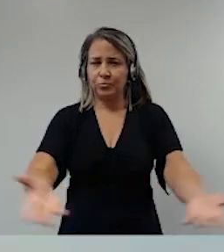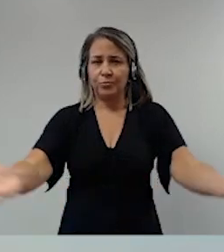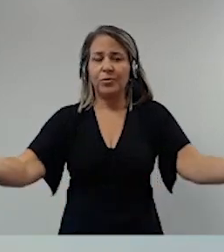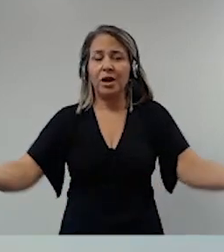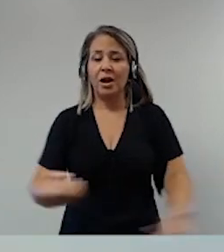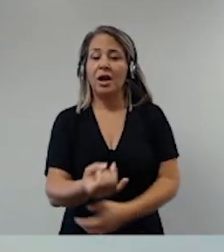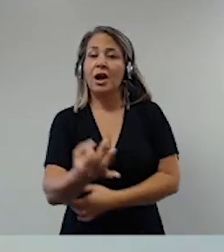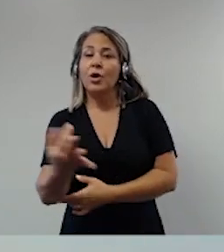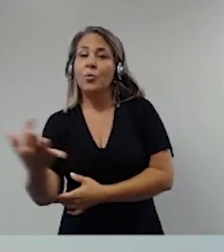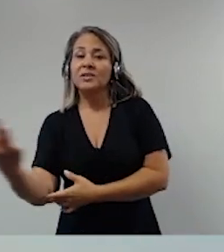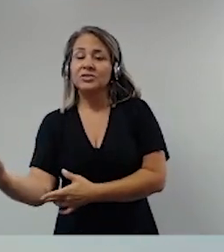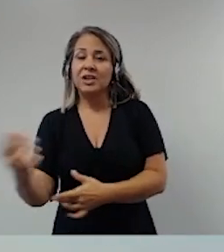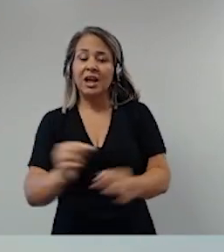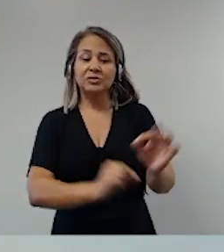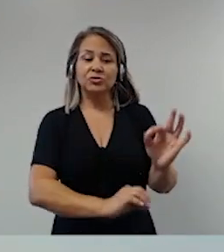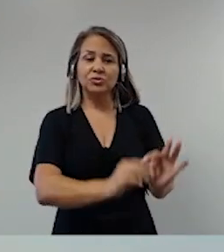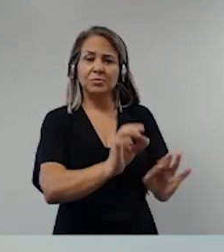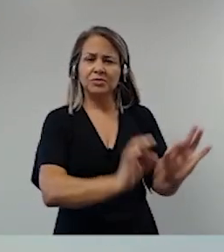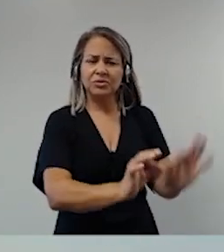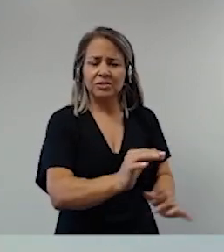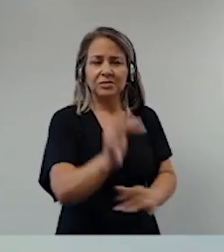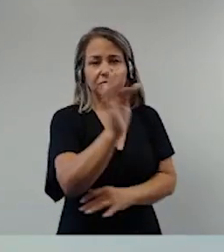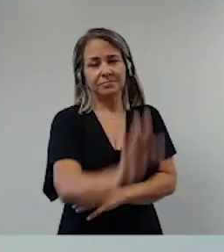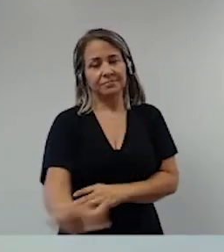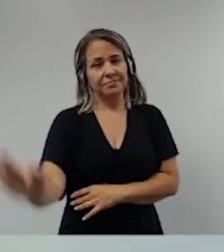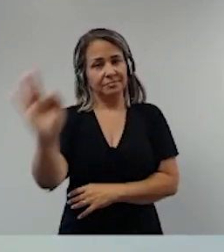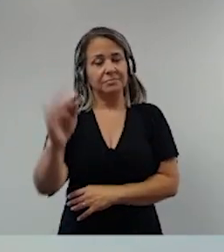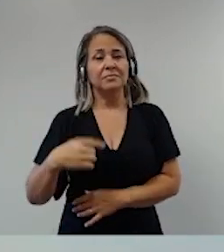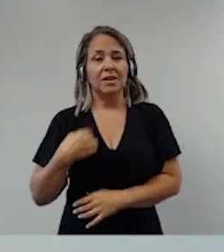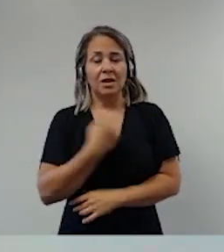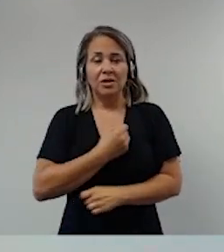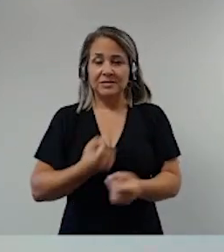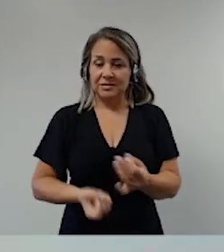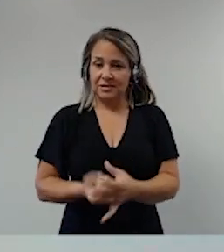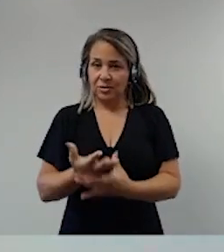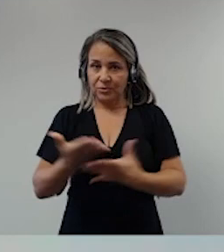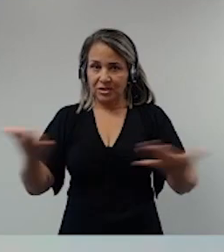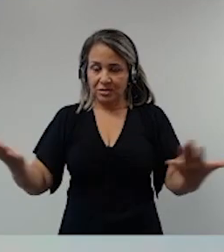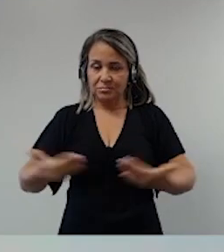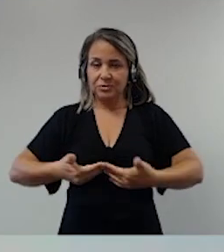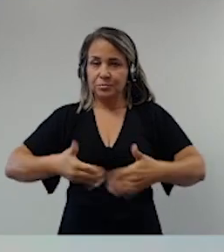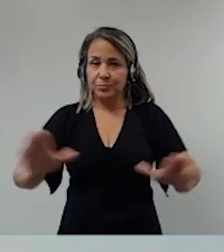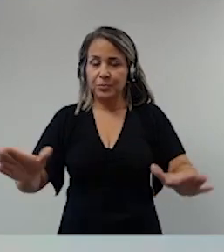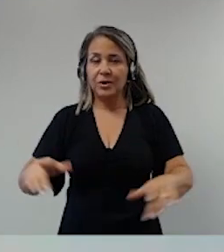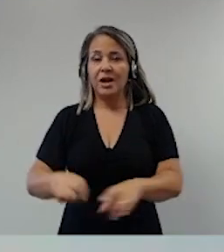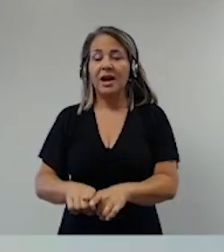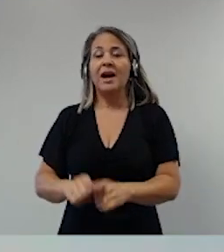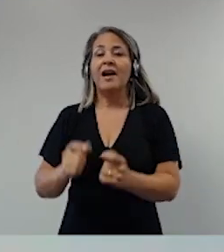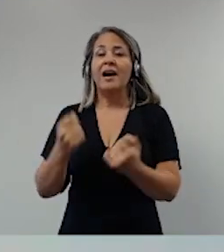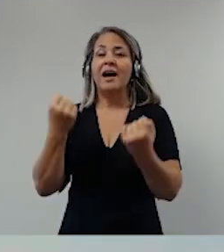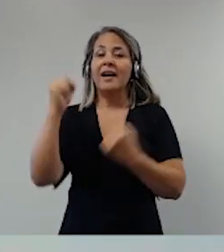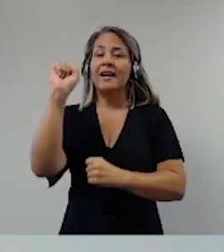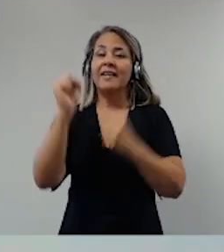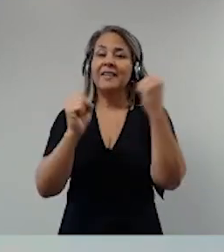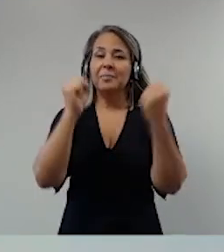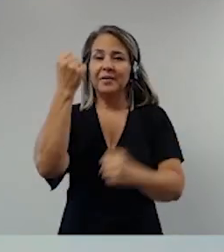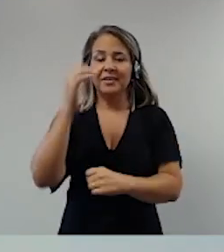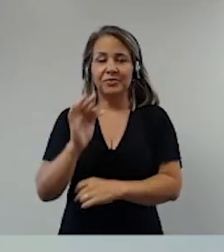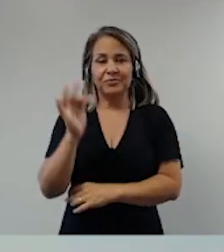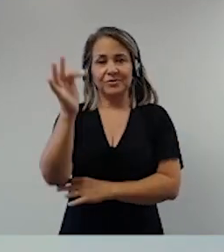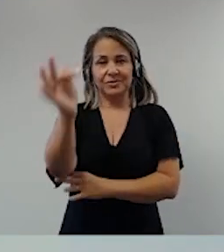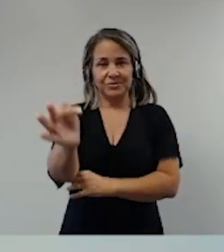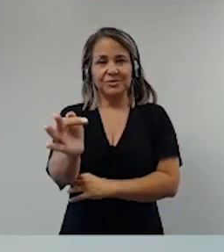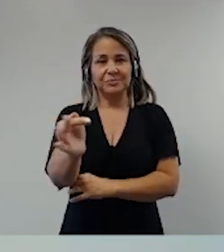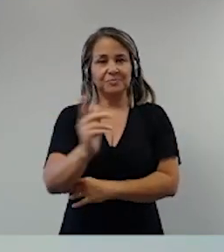de medidas federais. Nós inauguramos ainda, durante o Covid, a Academia do Futuro, que